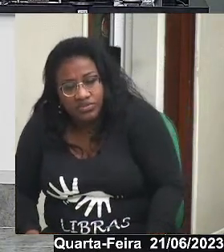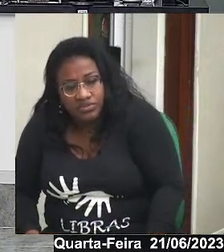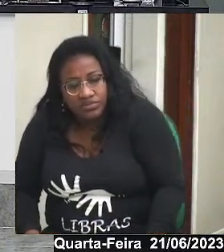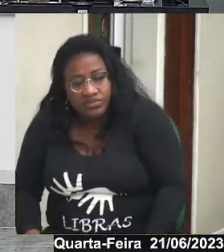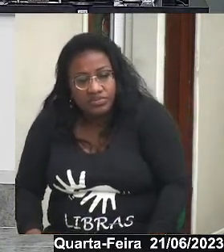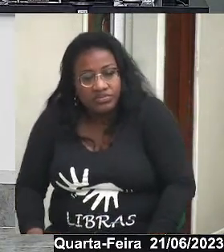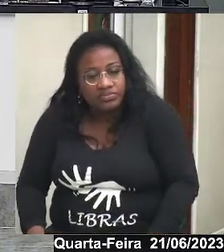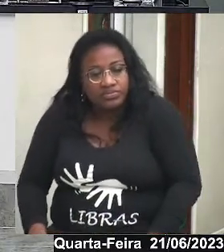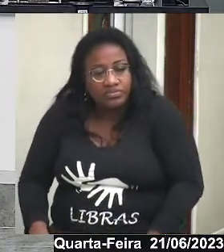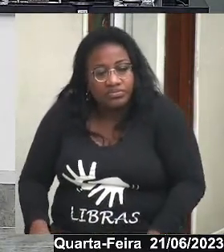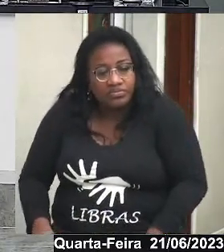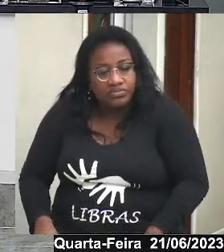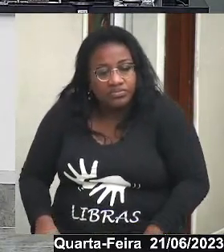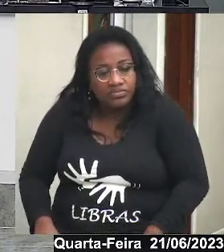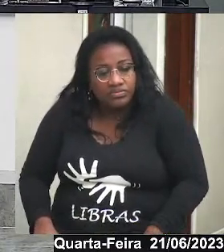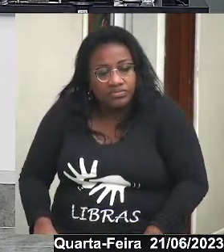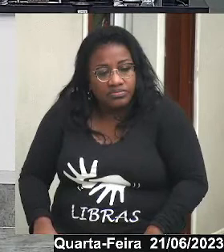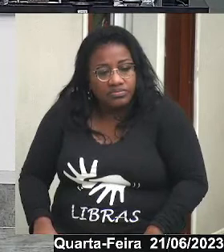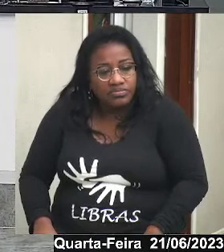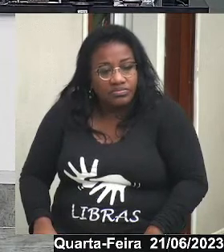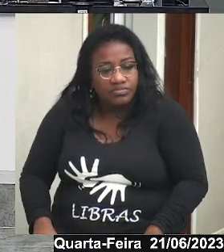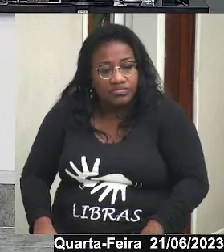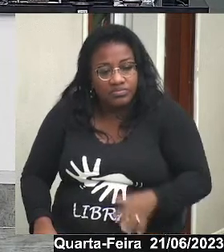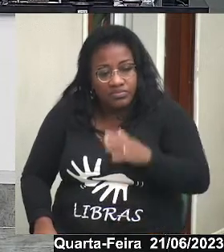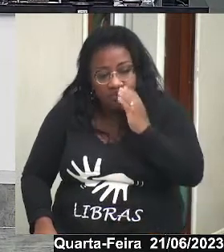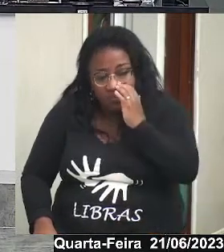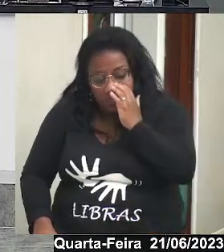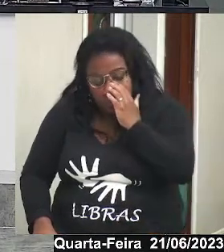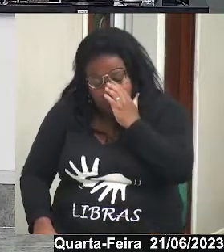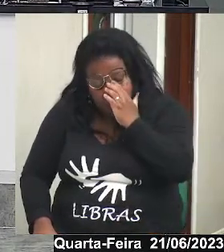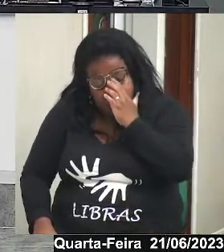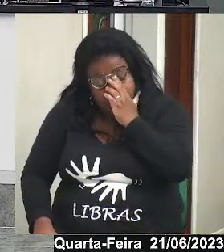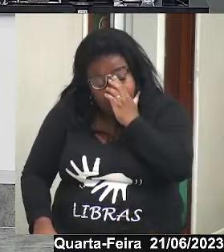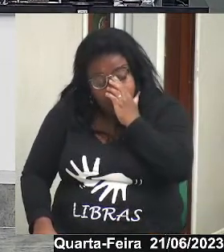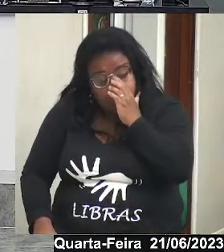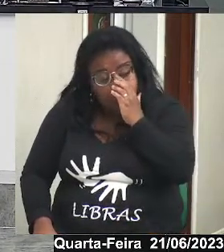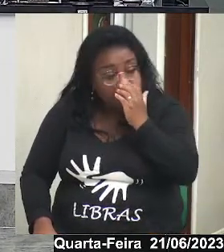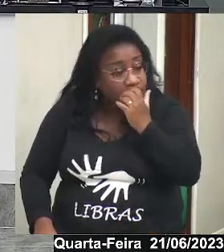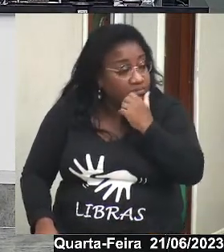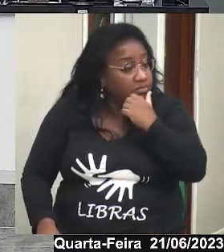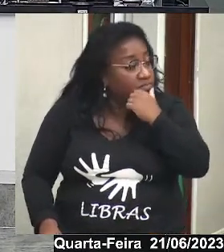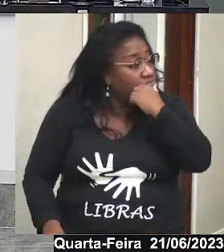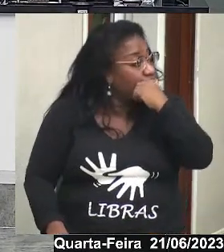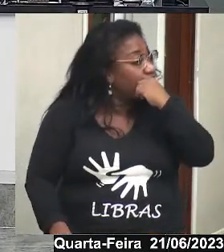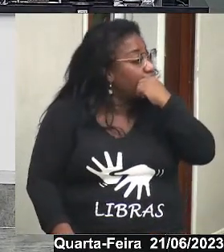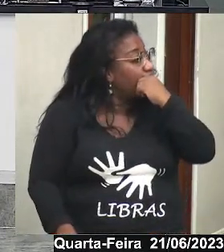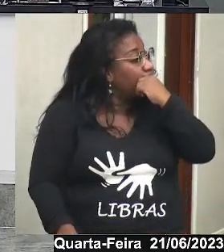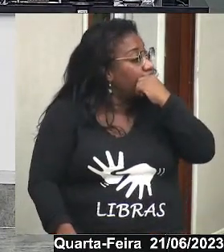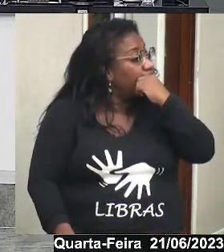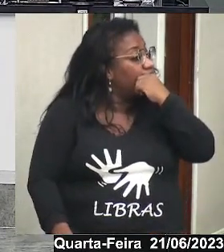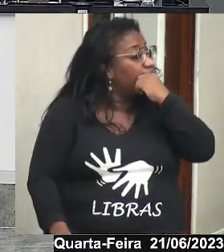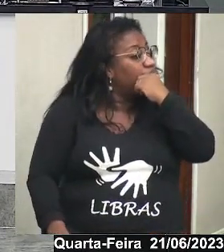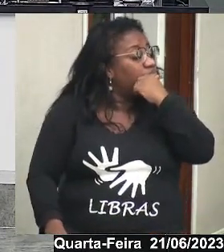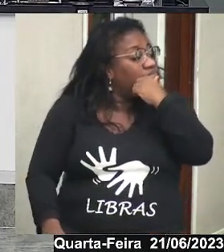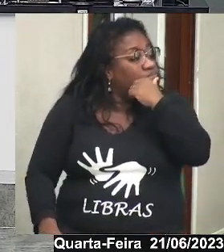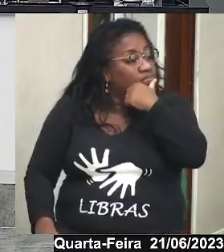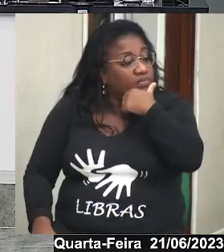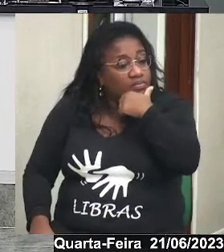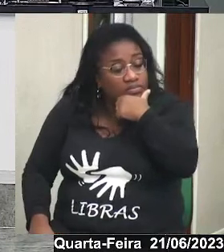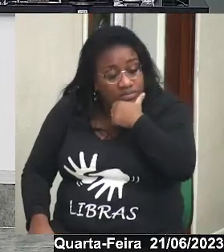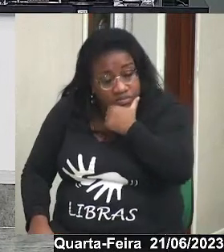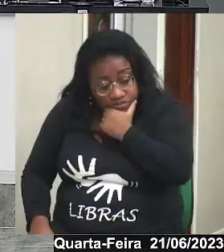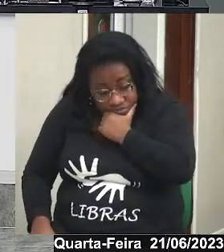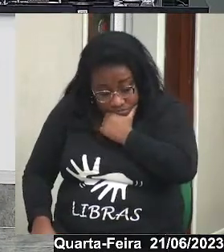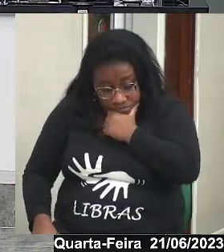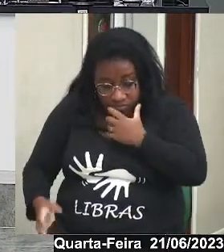Eu solicito ao secretário questão que de faça ordem, presidente. A leitura... Questão do... de ordem, presidente. Com a palavra o vereador Lúcio.